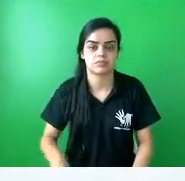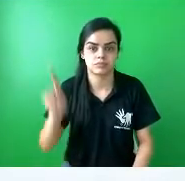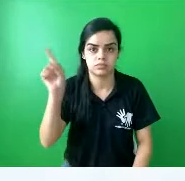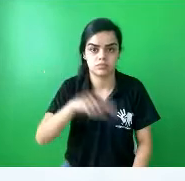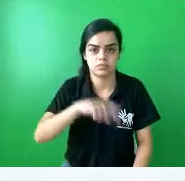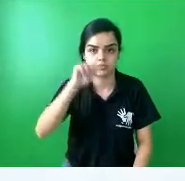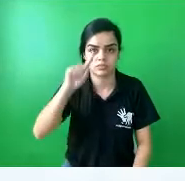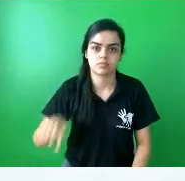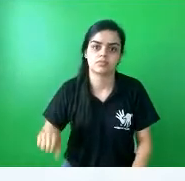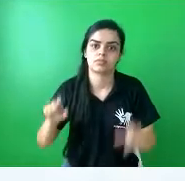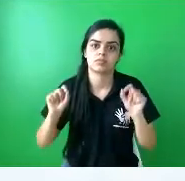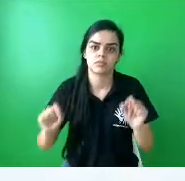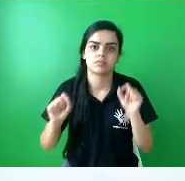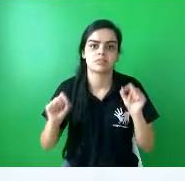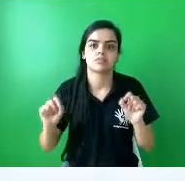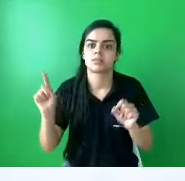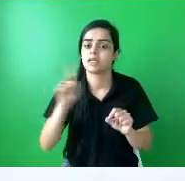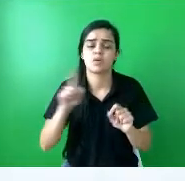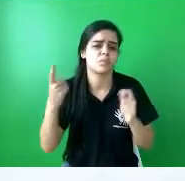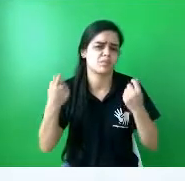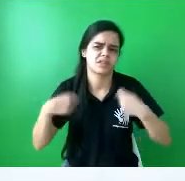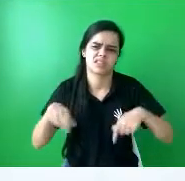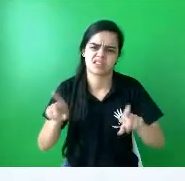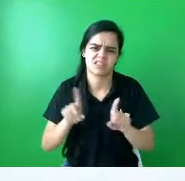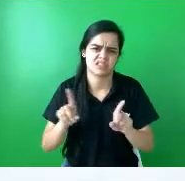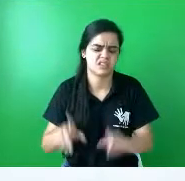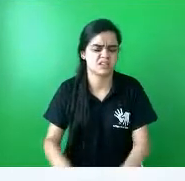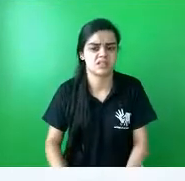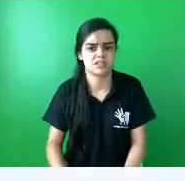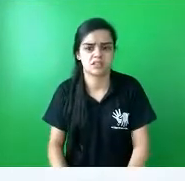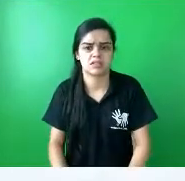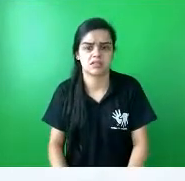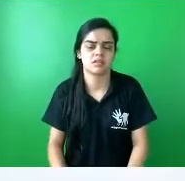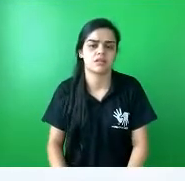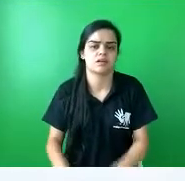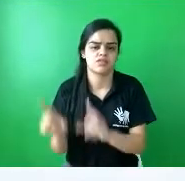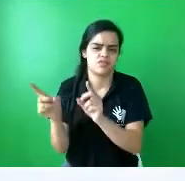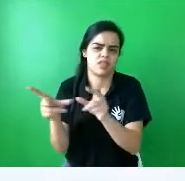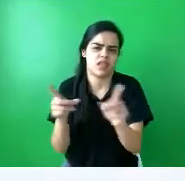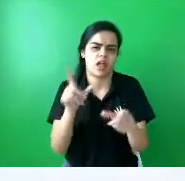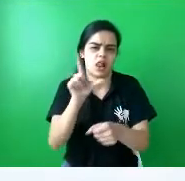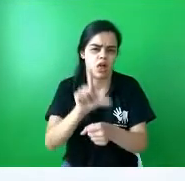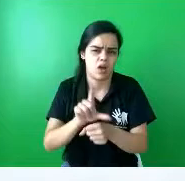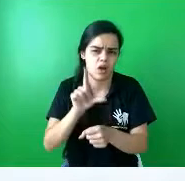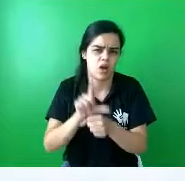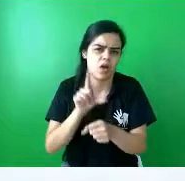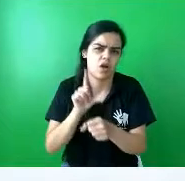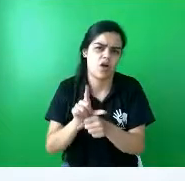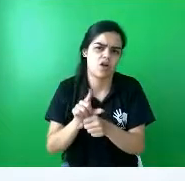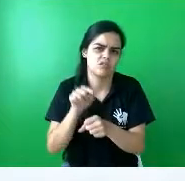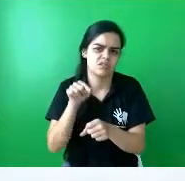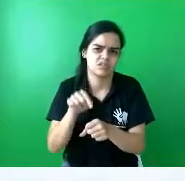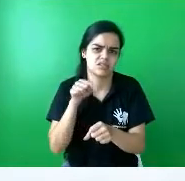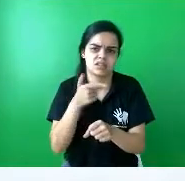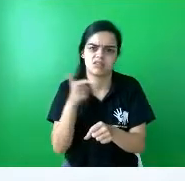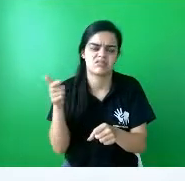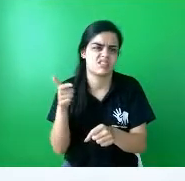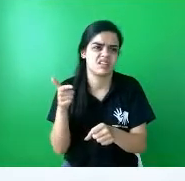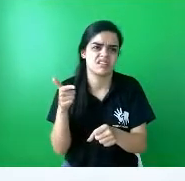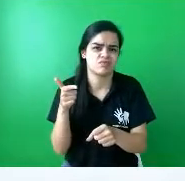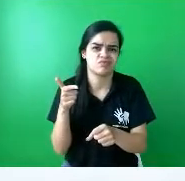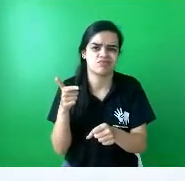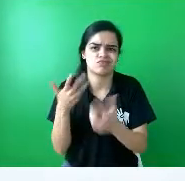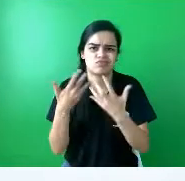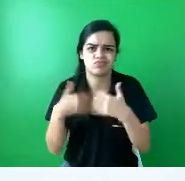muitas das atividades que não são essenciais. Por exemplo, um comércio, de uma loja ali que não tem muita